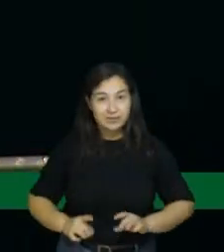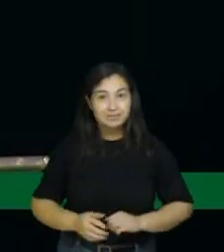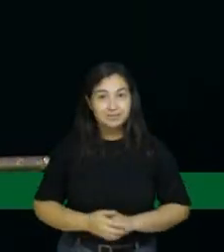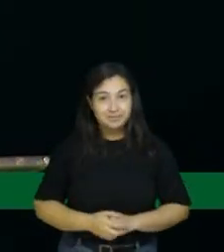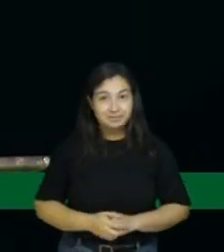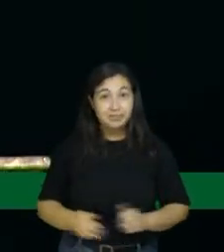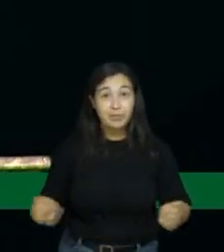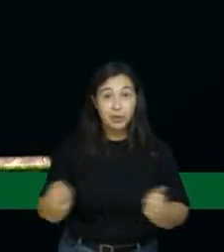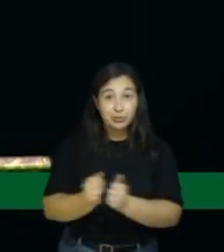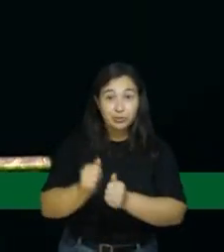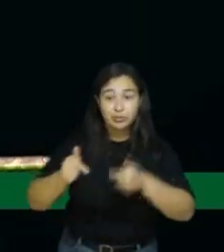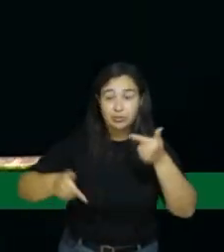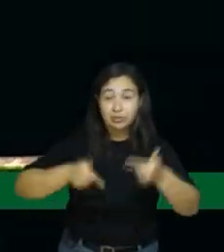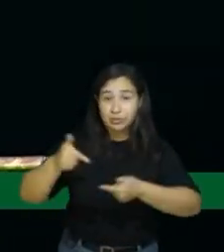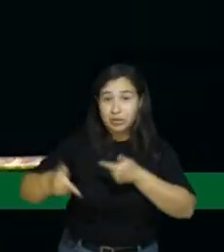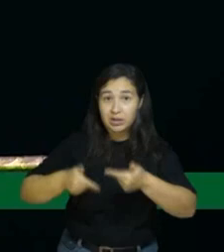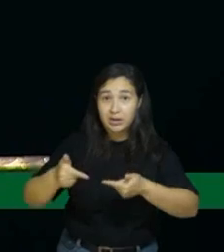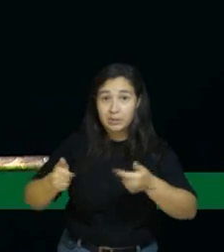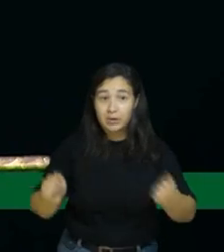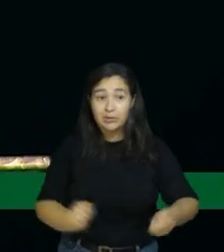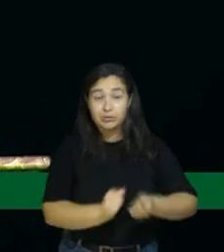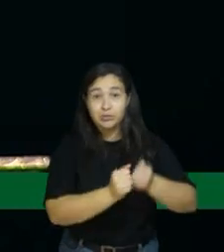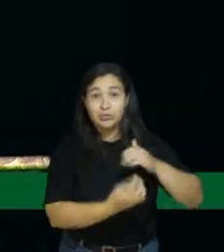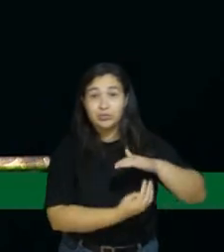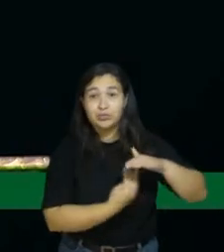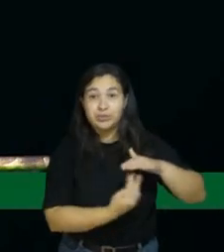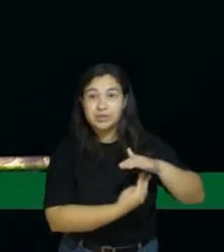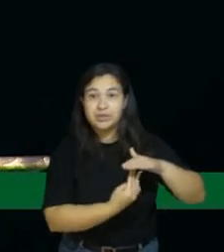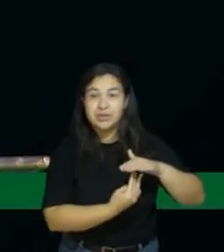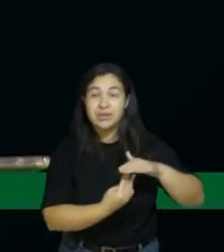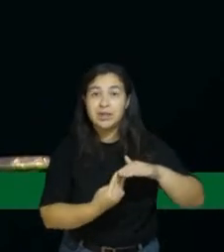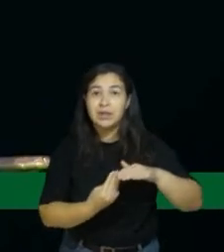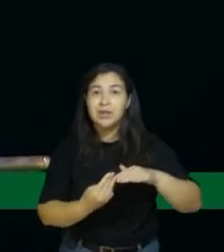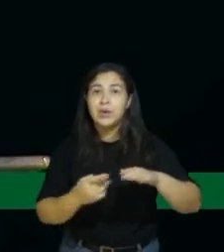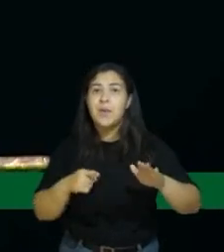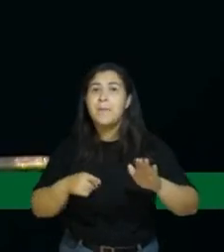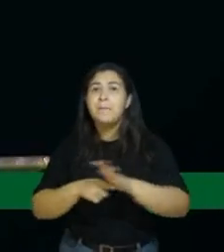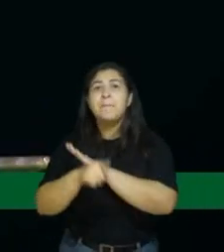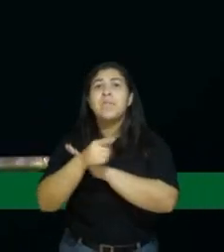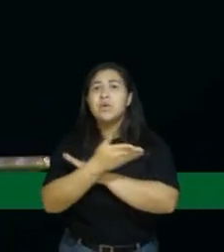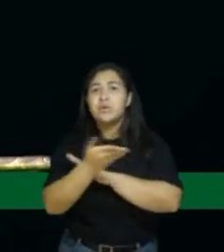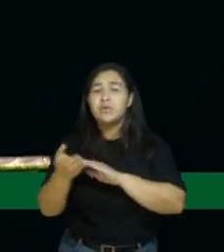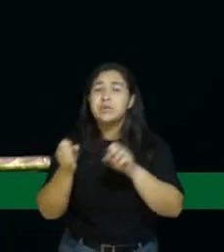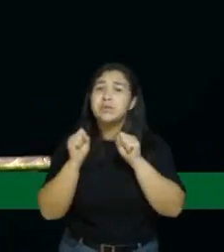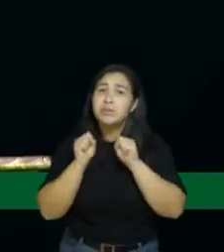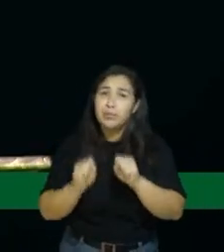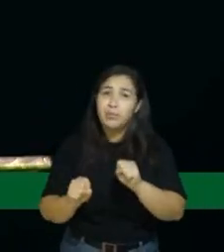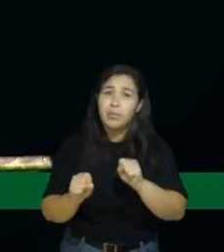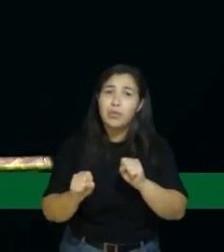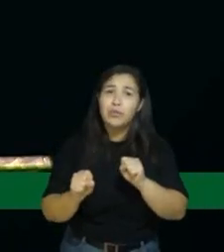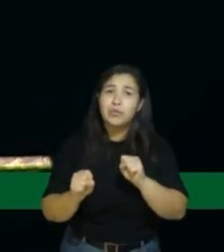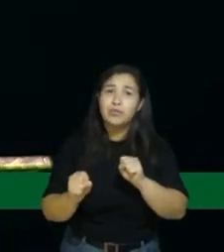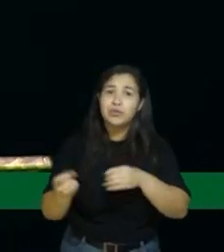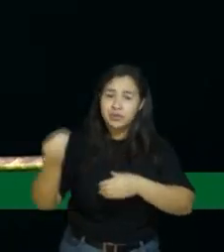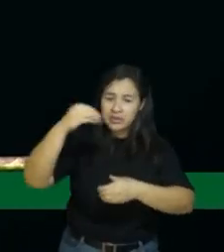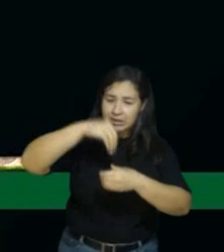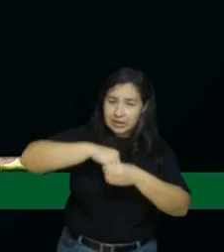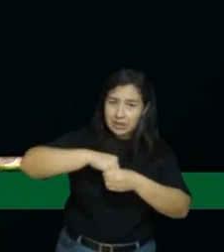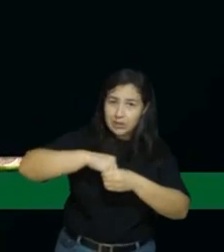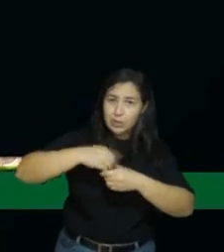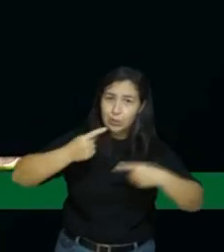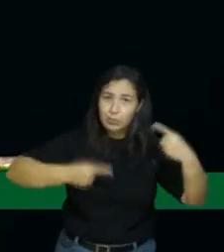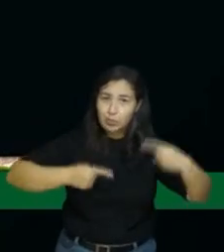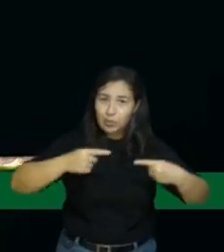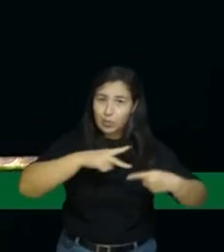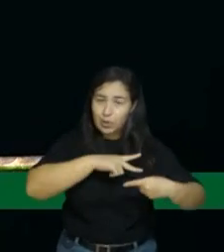conjunto com o terceiro setor eu faço aqui o desafio que alesc traga as políticas públicas para dentro paraa discussão não